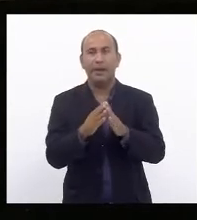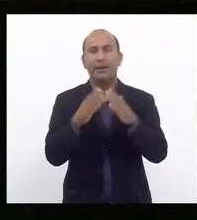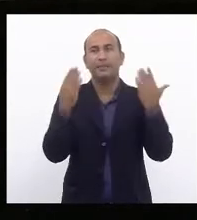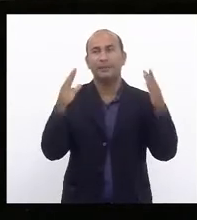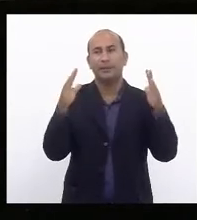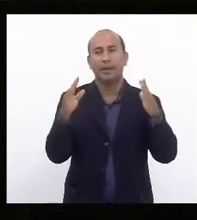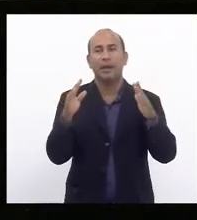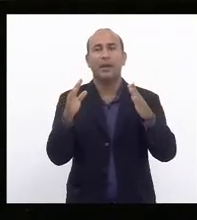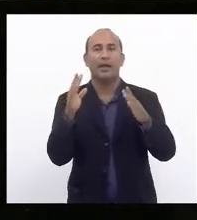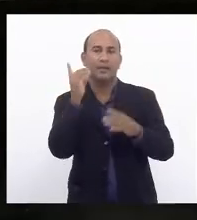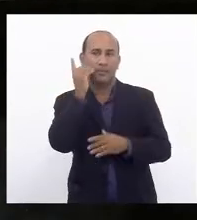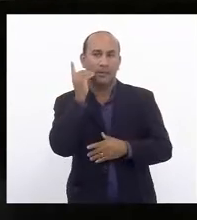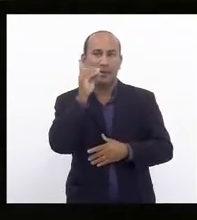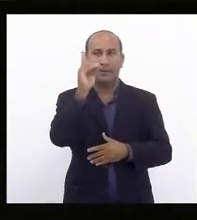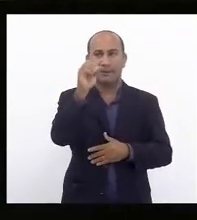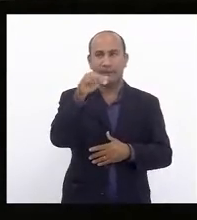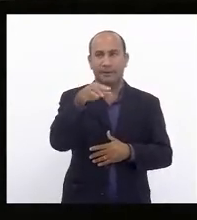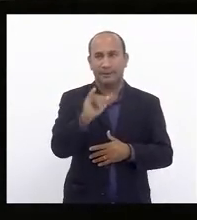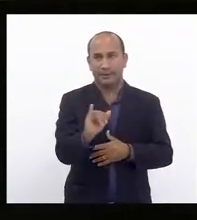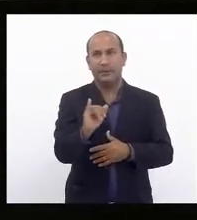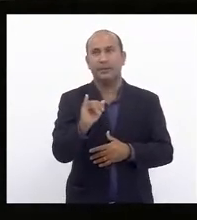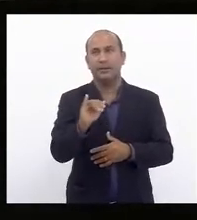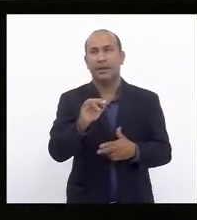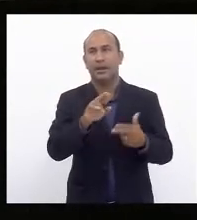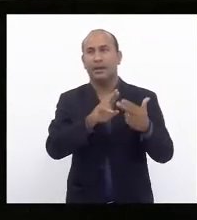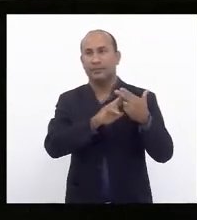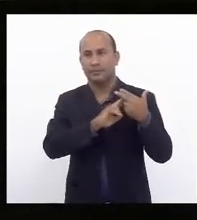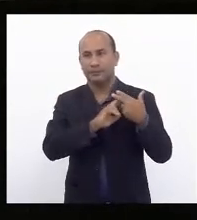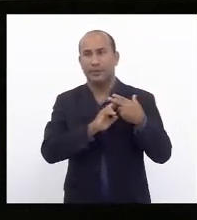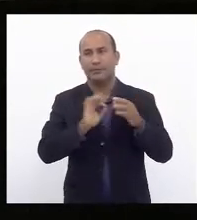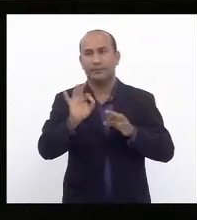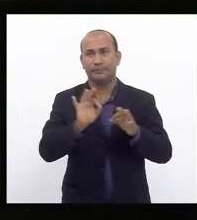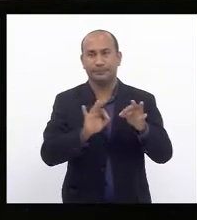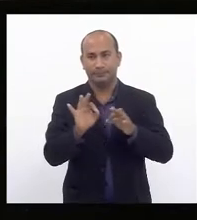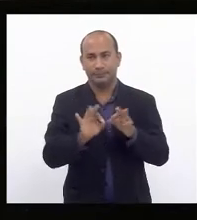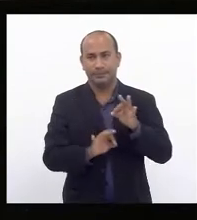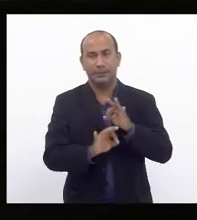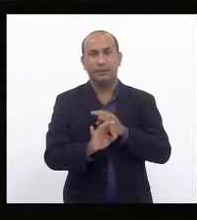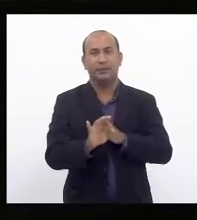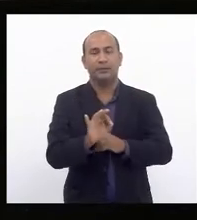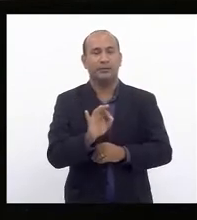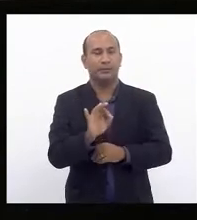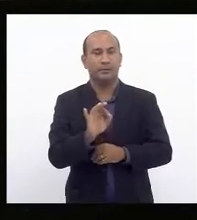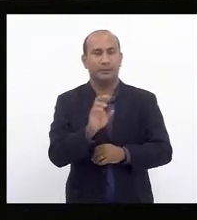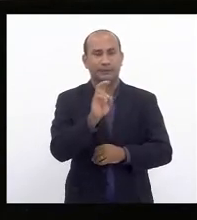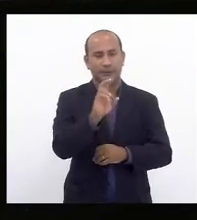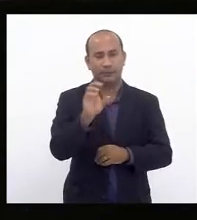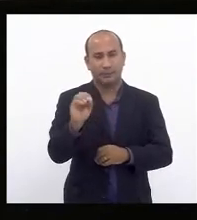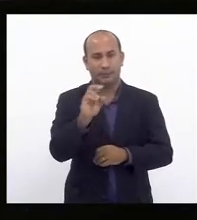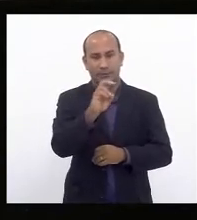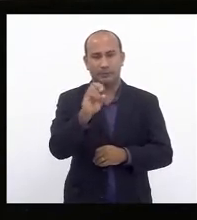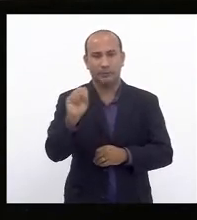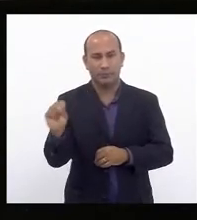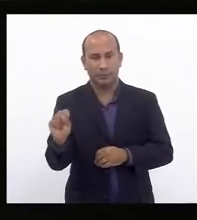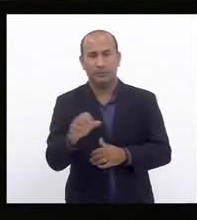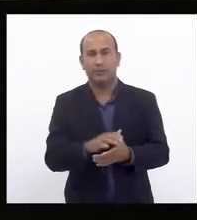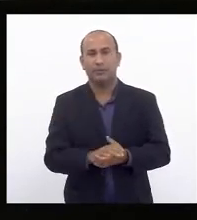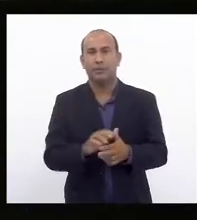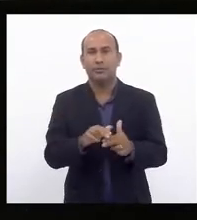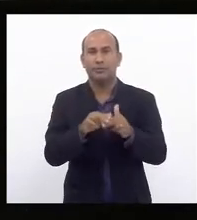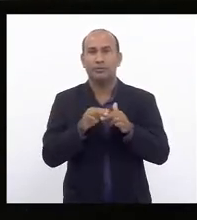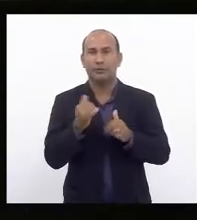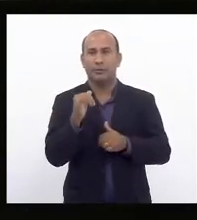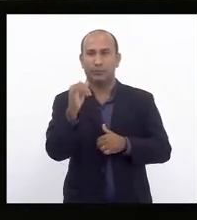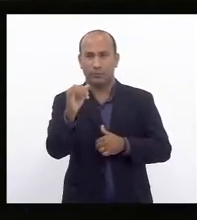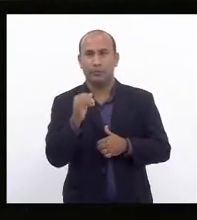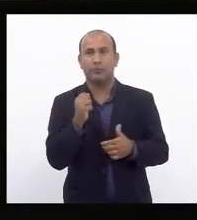Dani Monteiro, autora desse projeto tão importante, que é o 5058, que concede a isenção do imposto sobre